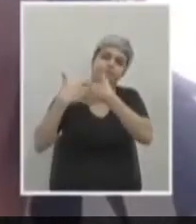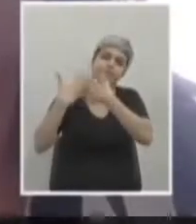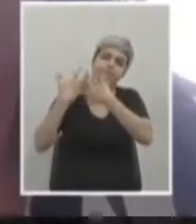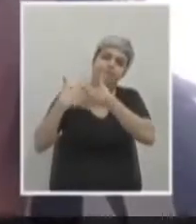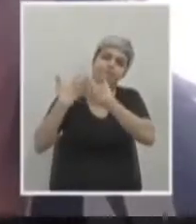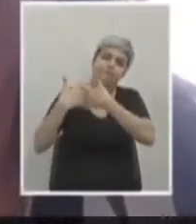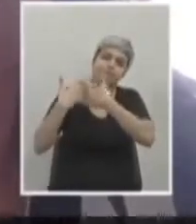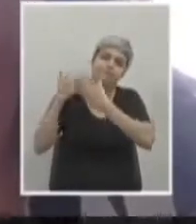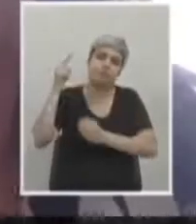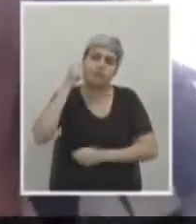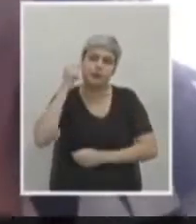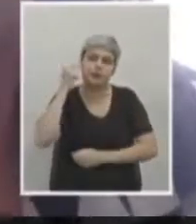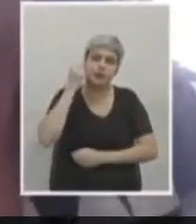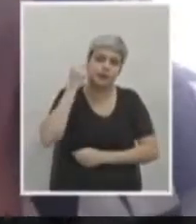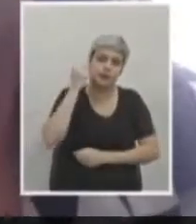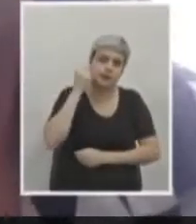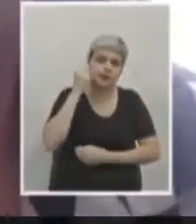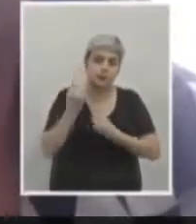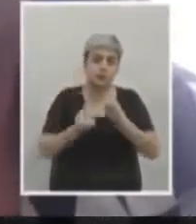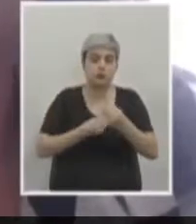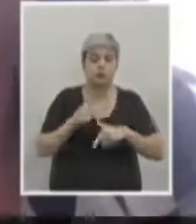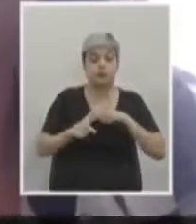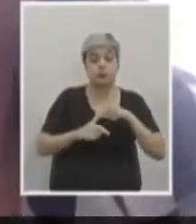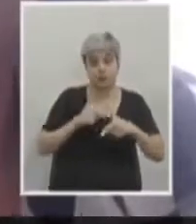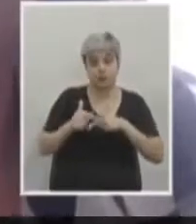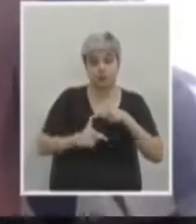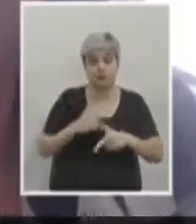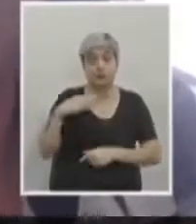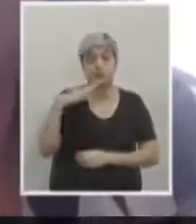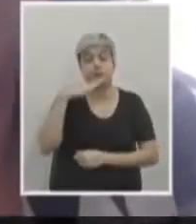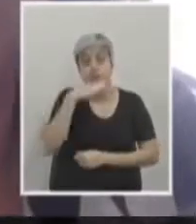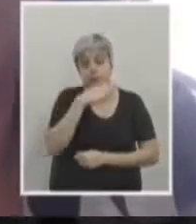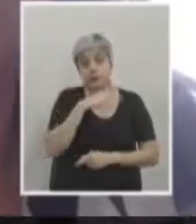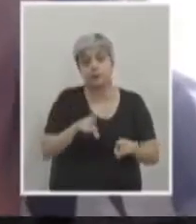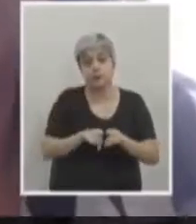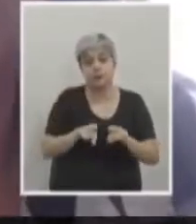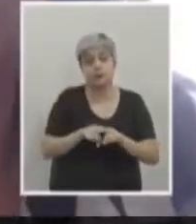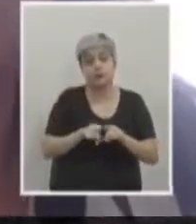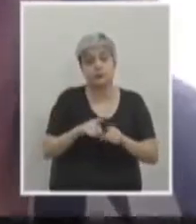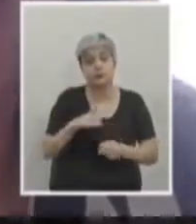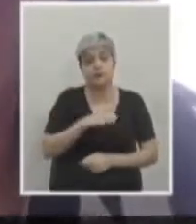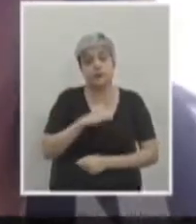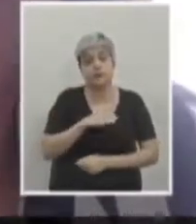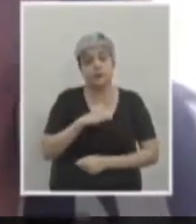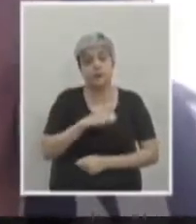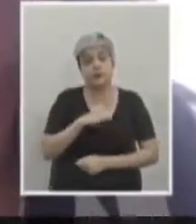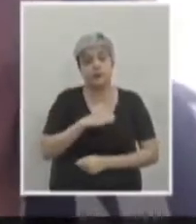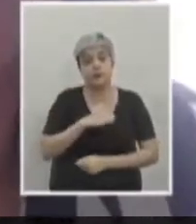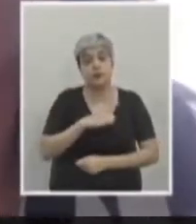a nossa prática, né? Eu percebi e vi que no, teve um viés muito